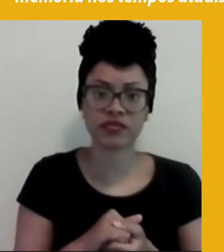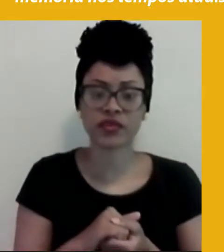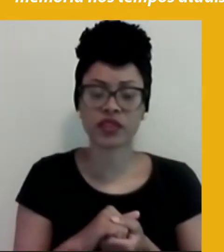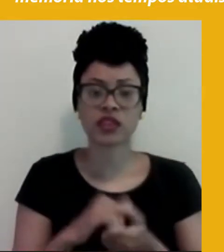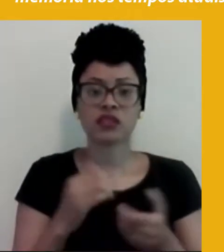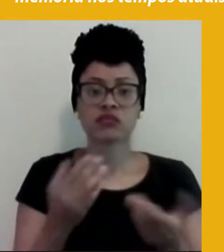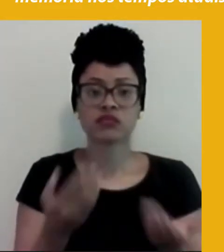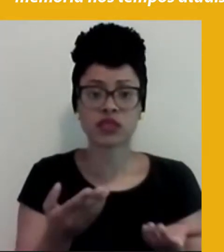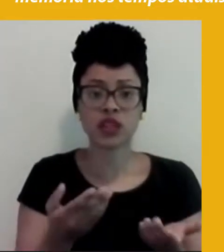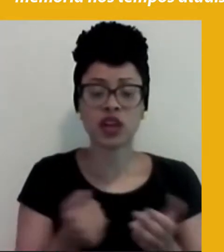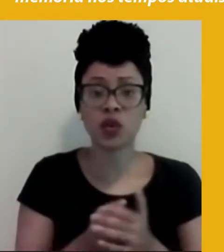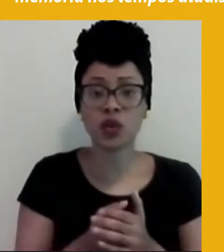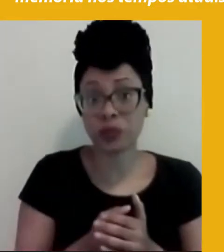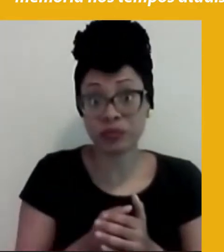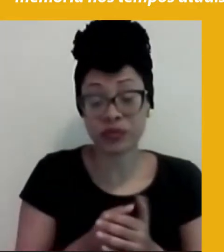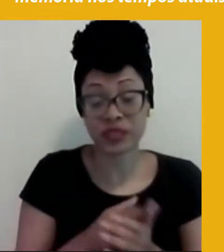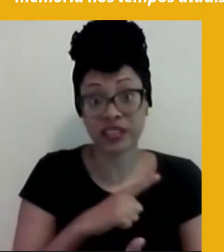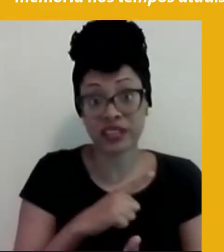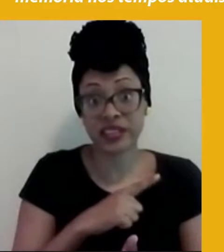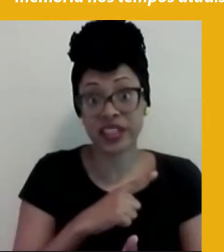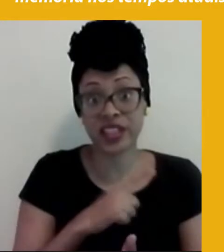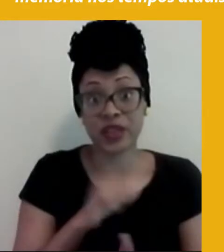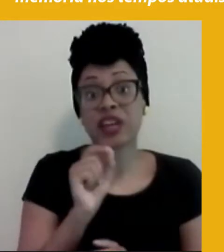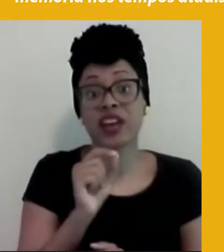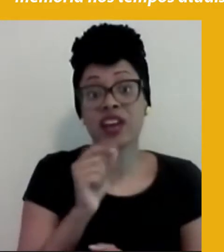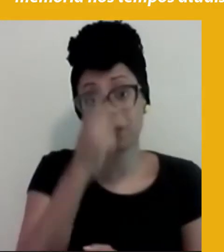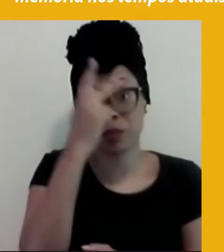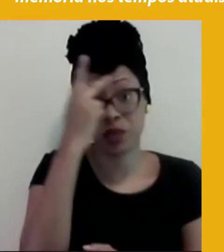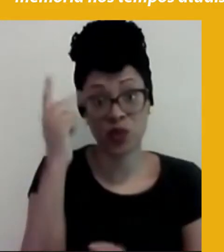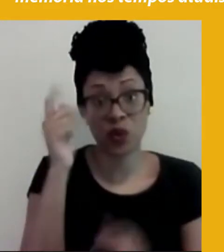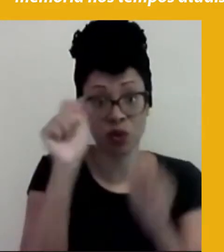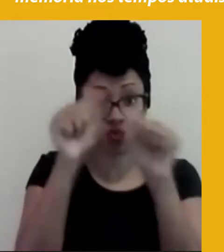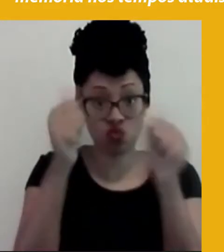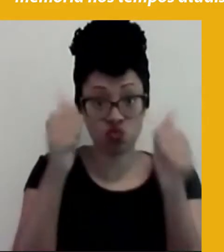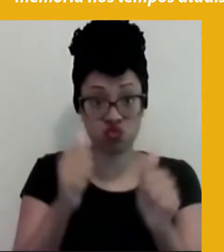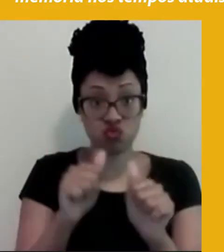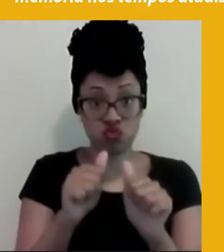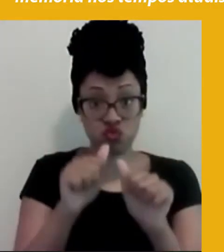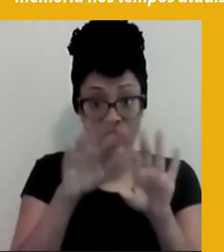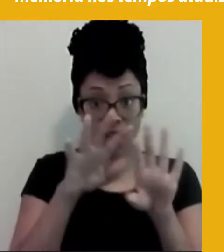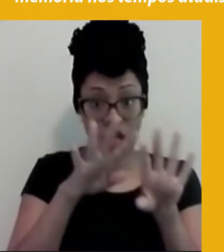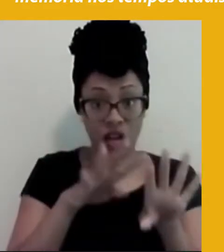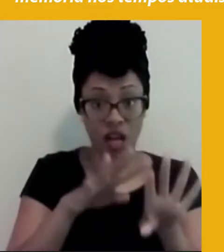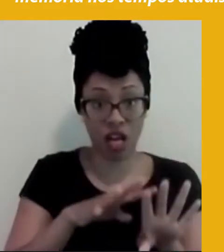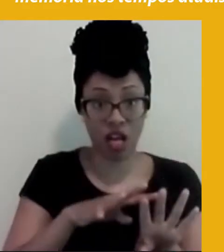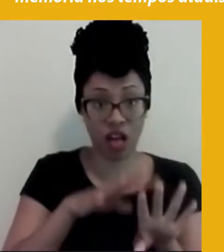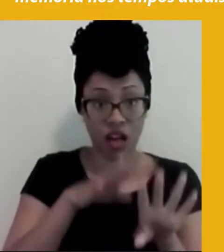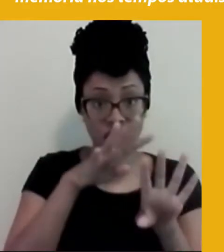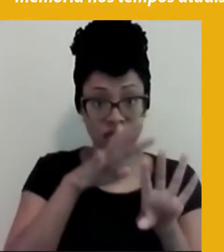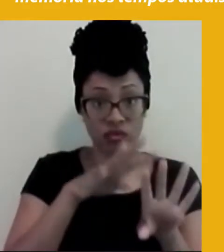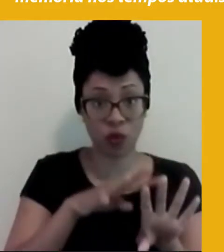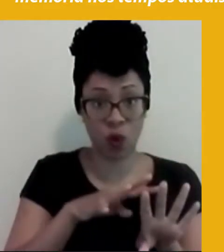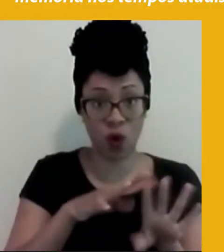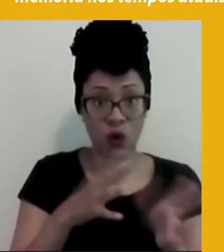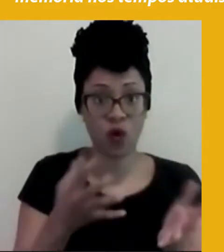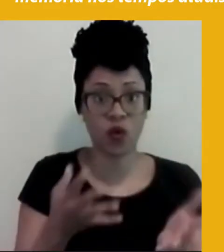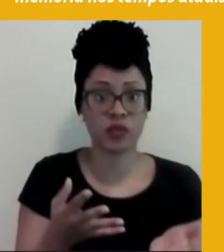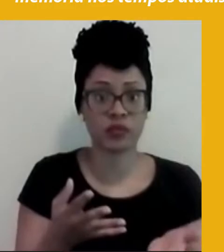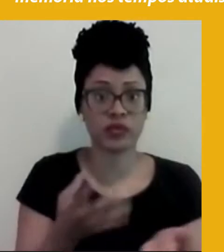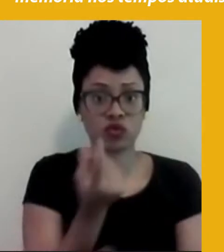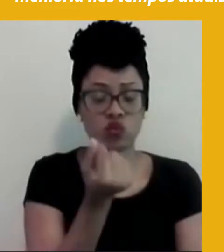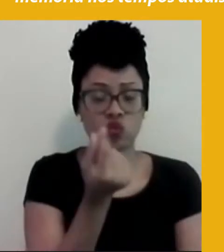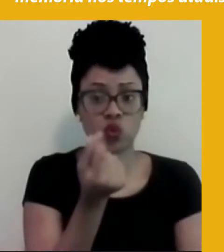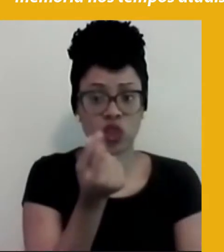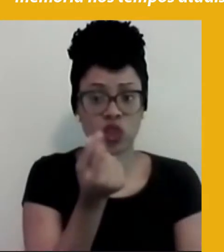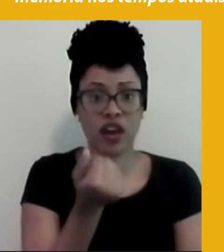adoram o Deus dinheiro. Eu descobri recentemente esse texto do Papalagui, recomenda um texto de 1920, quem